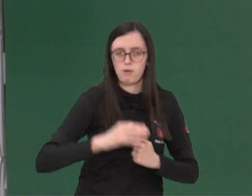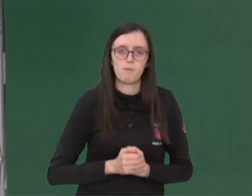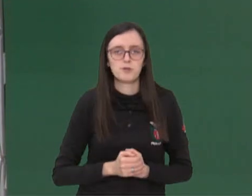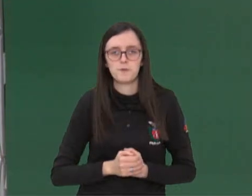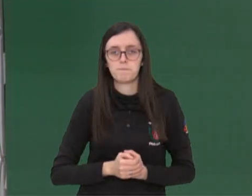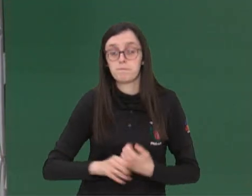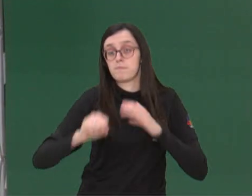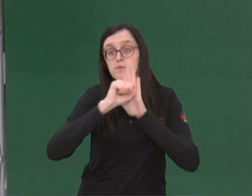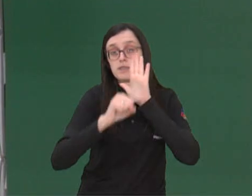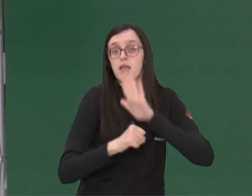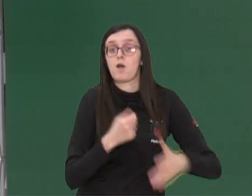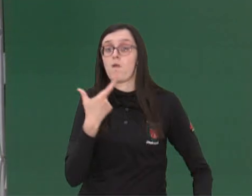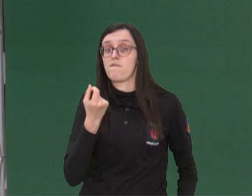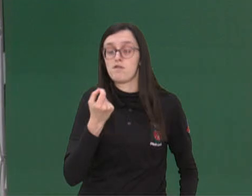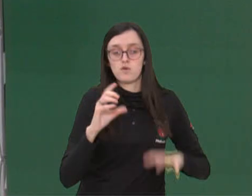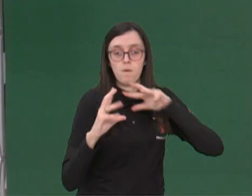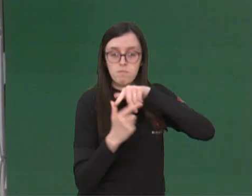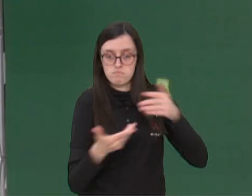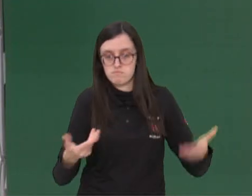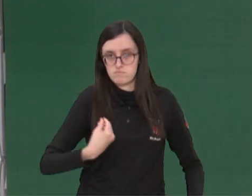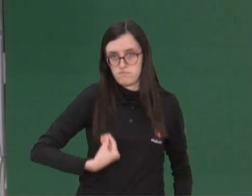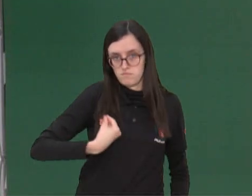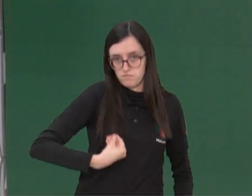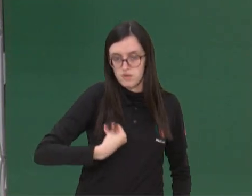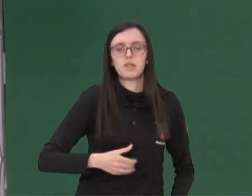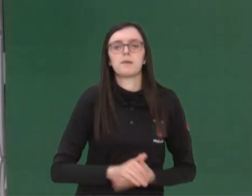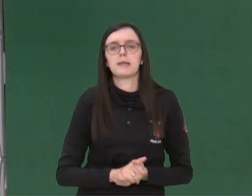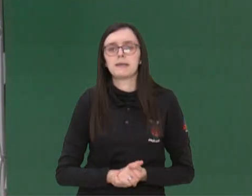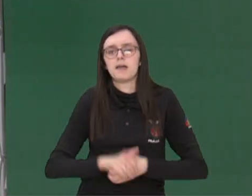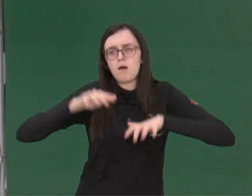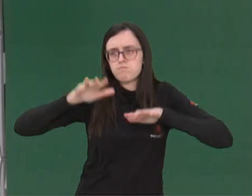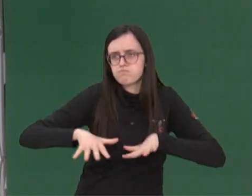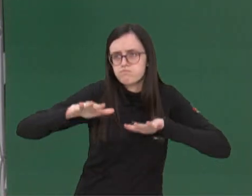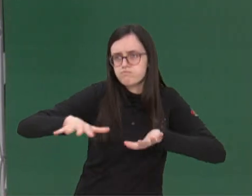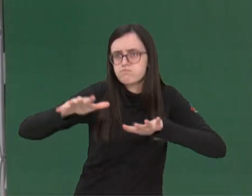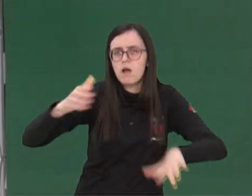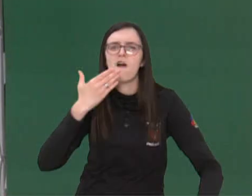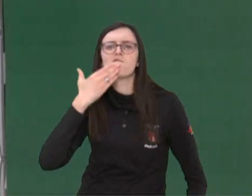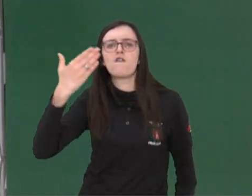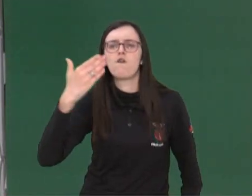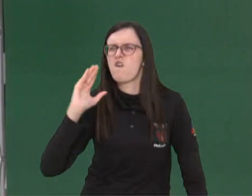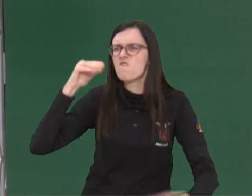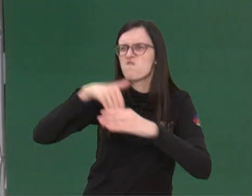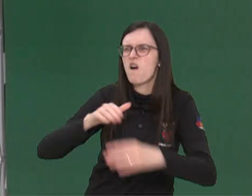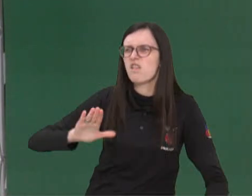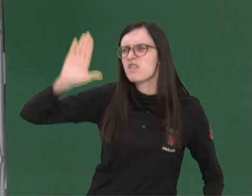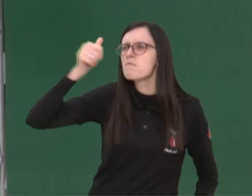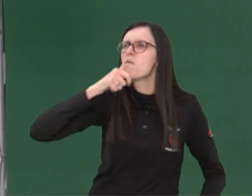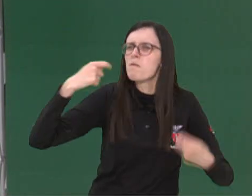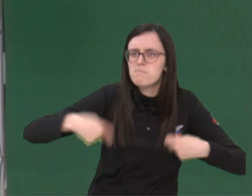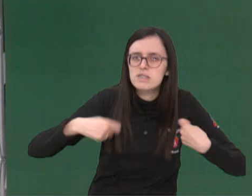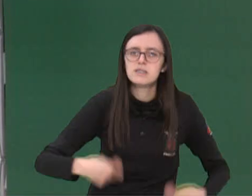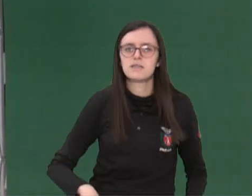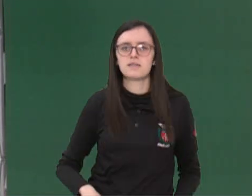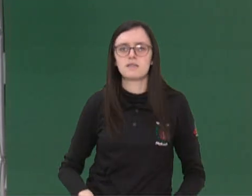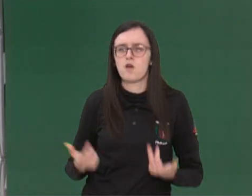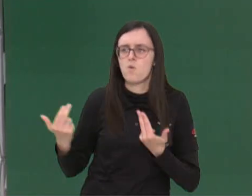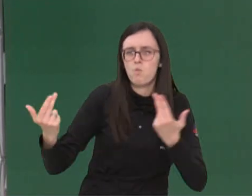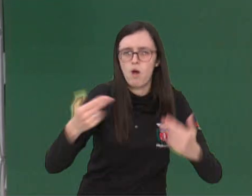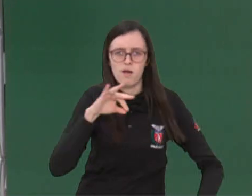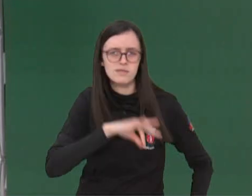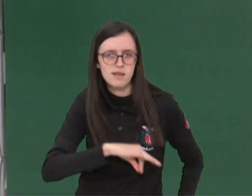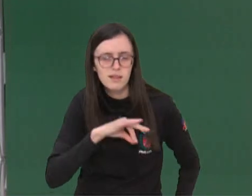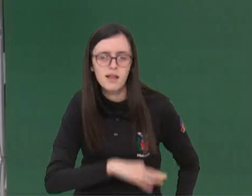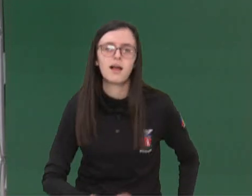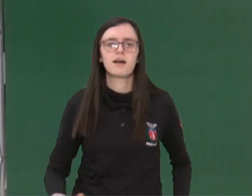No século XX, no mundo ocidental, movimentos em favor do voto feminino, da igualdade